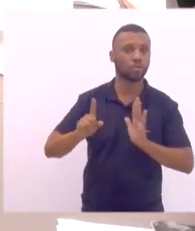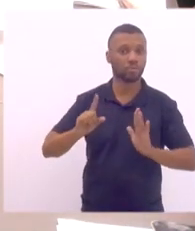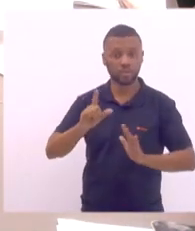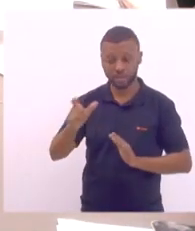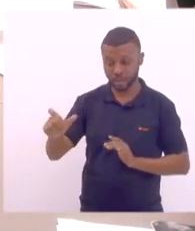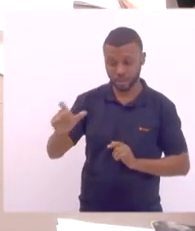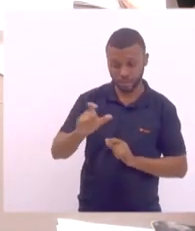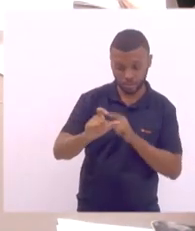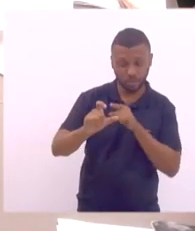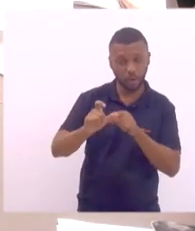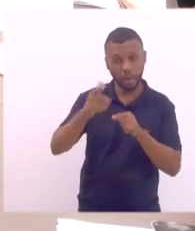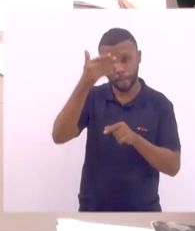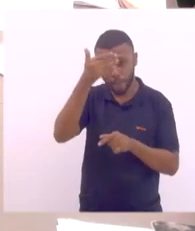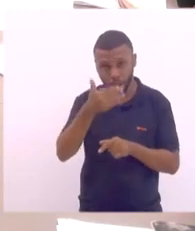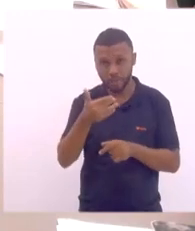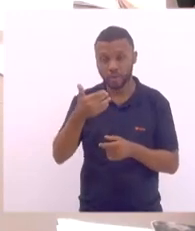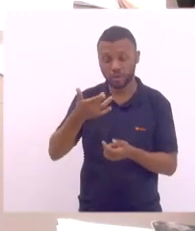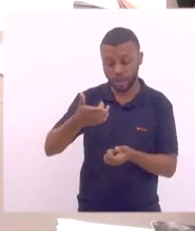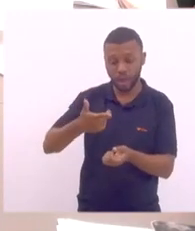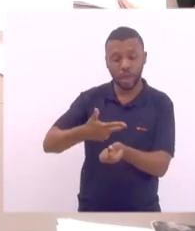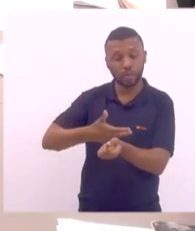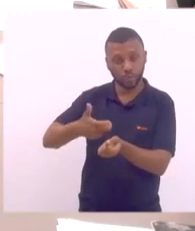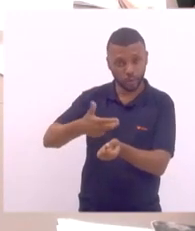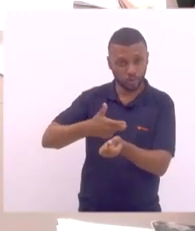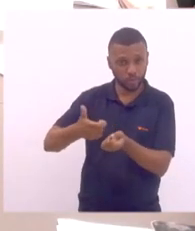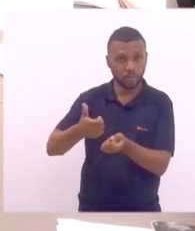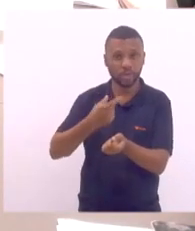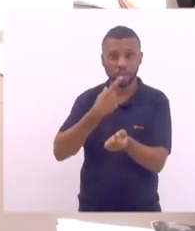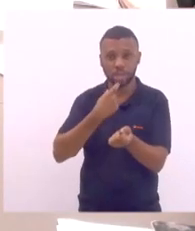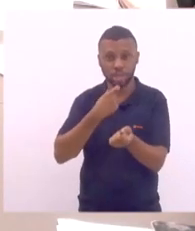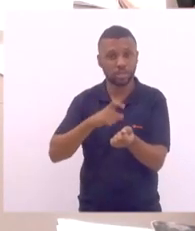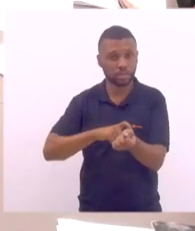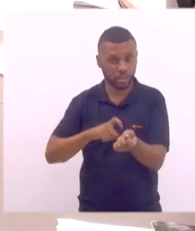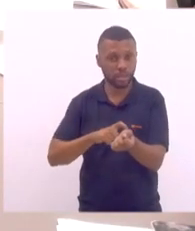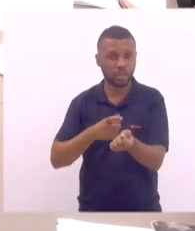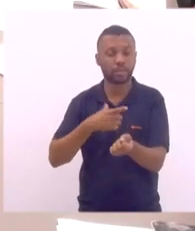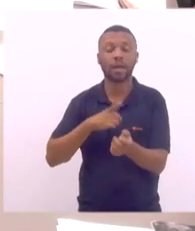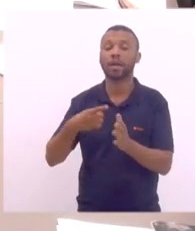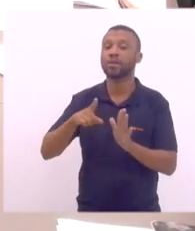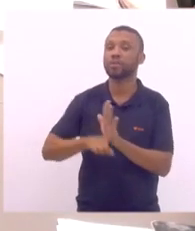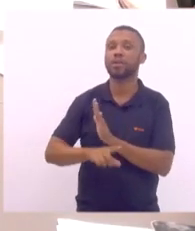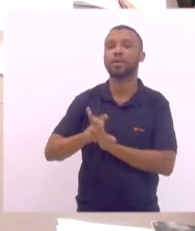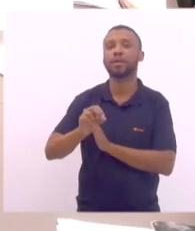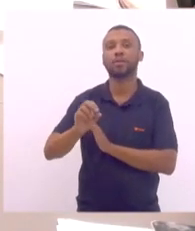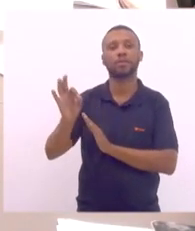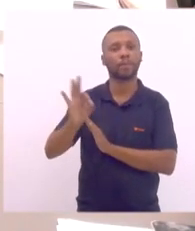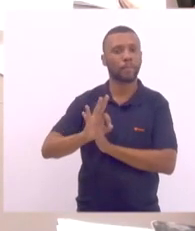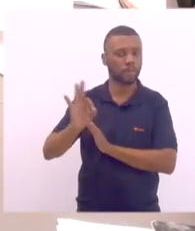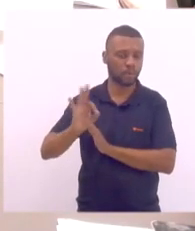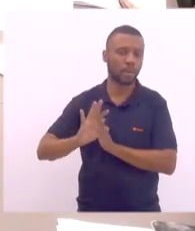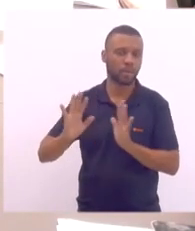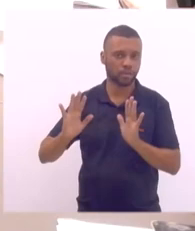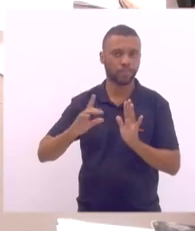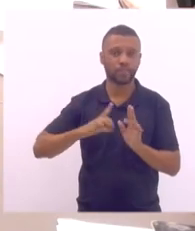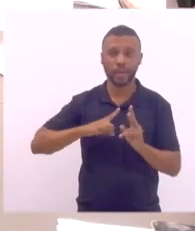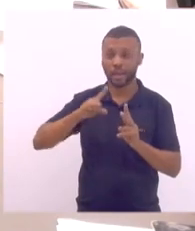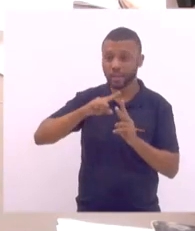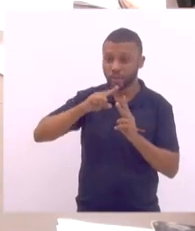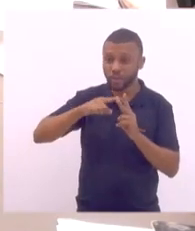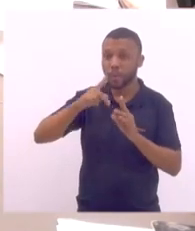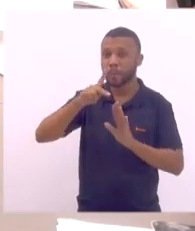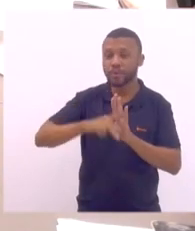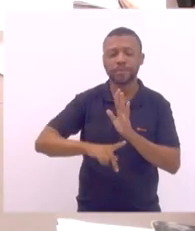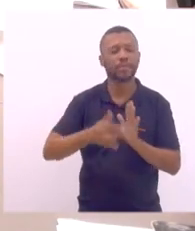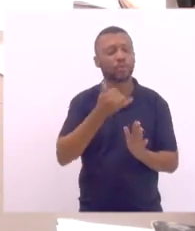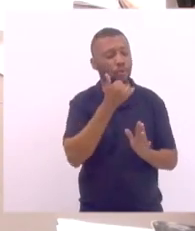com a carteirinha de doador, o título de doador, vai ter meia entrada. Eu entendo que o senhor está querendo ajudar, mas o senhor